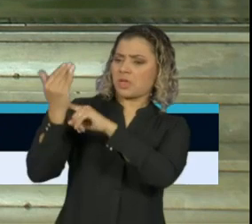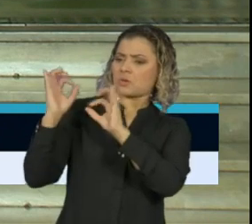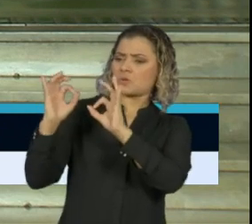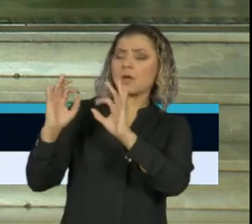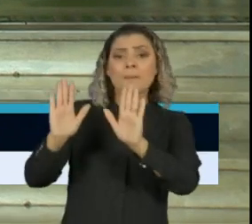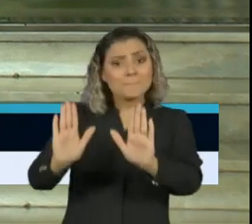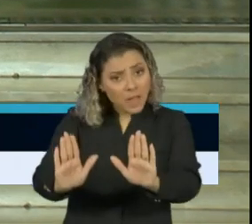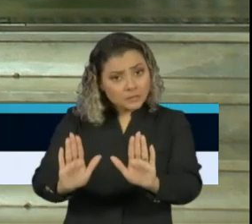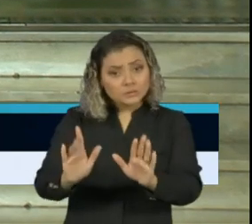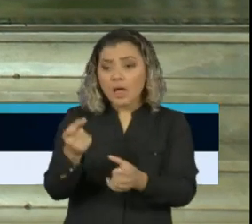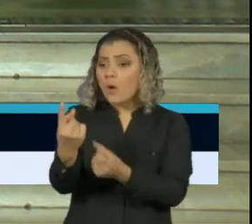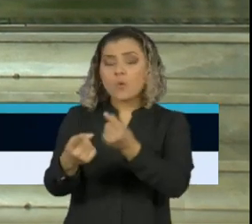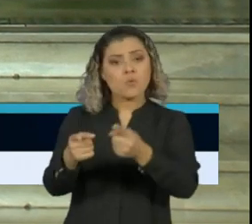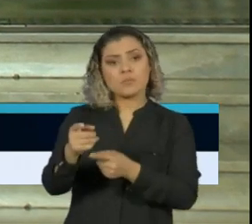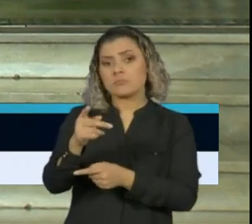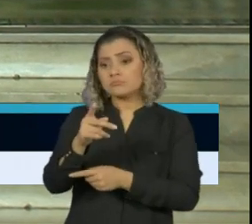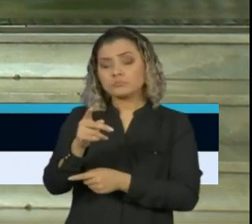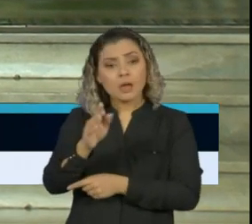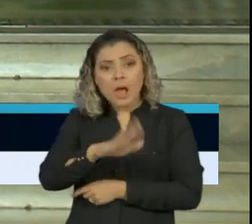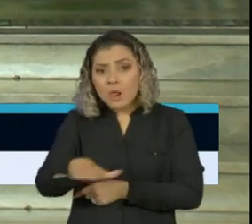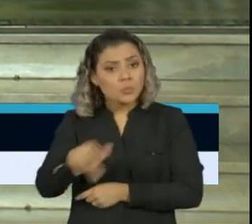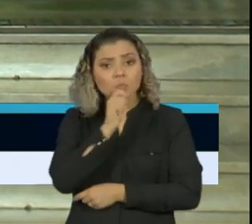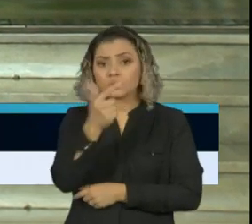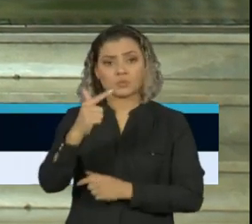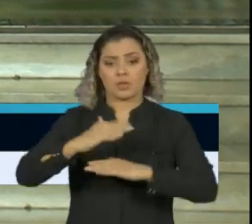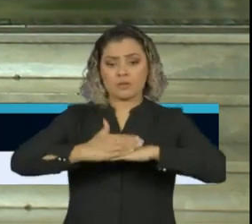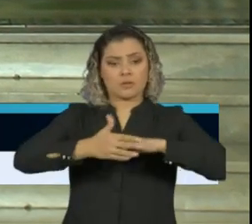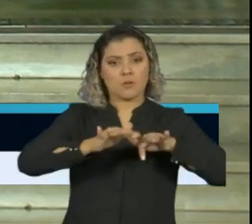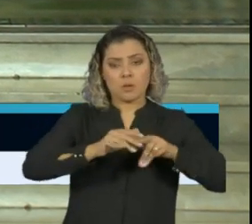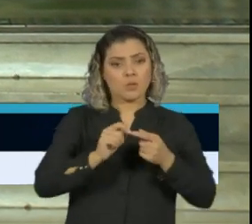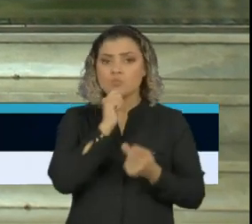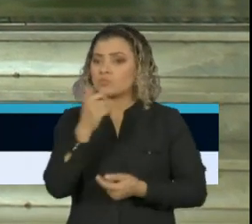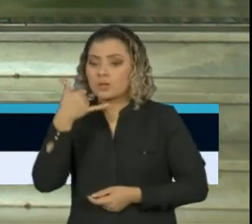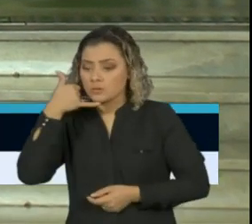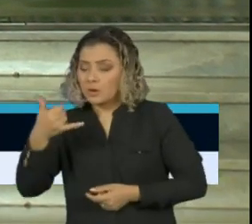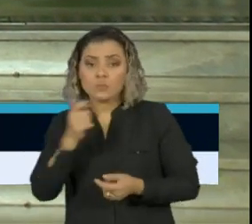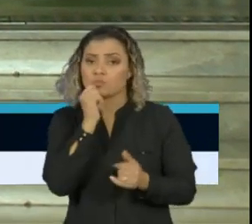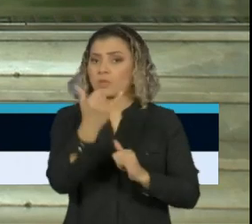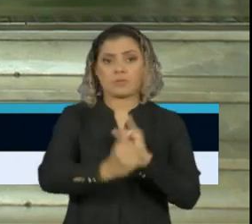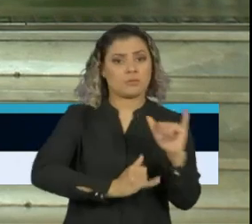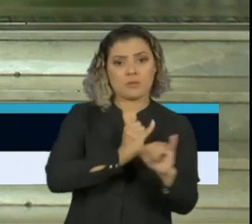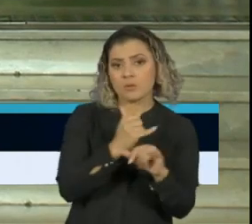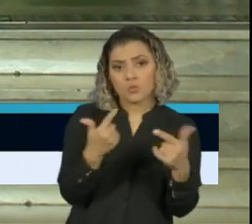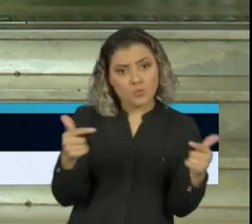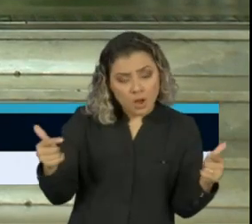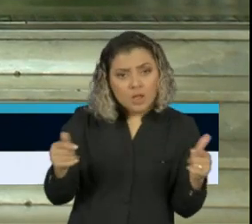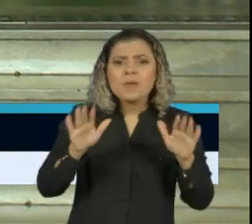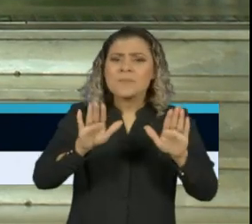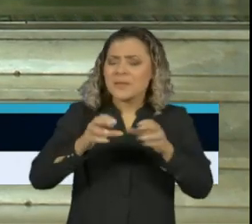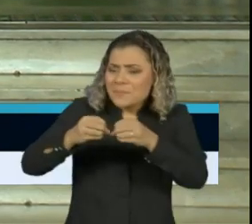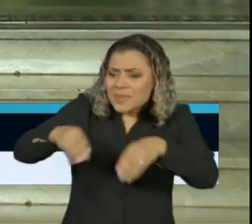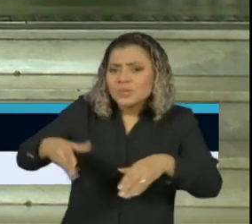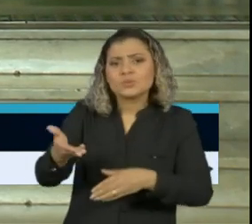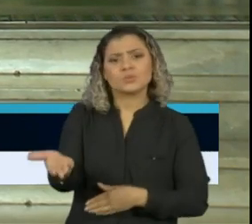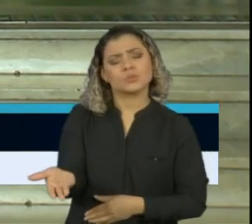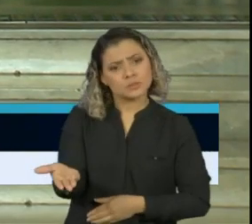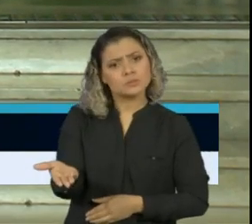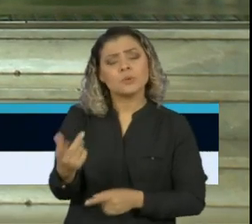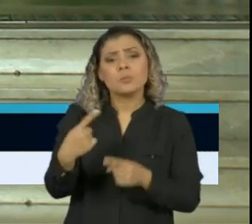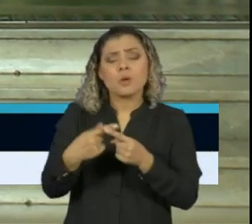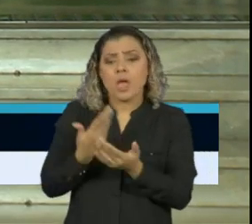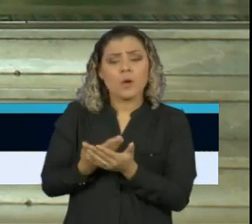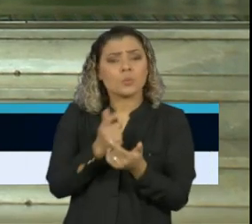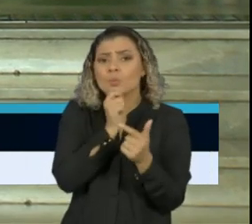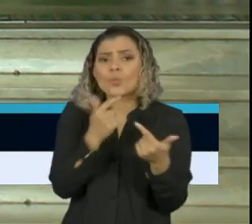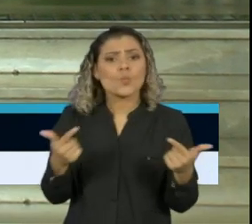não tendo o acesso a computadores ou a celulares e elas podem ser prejudicadas por conta desse ensino remoto e